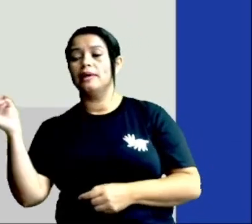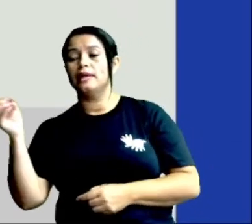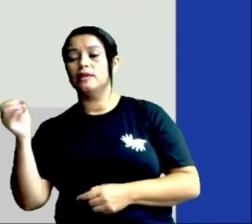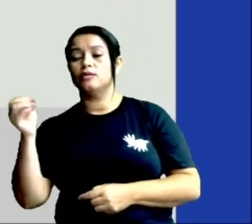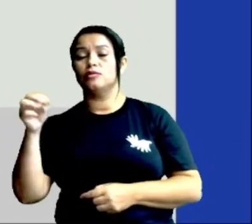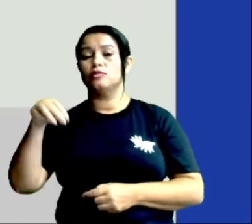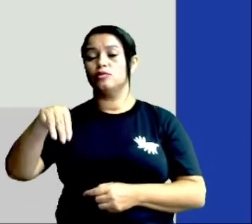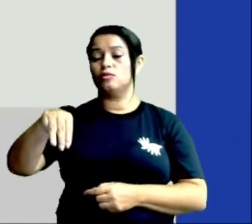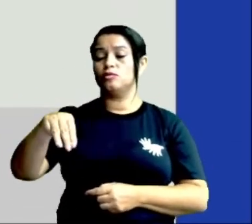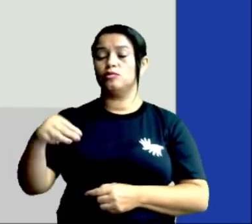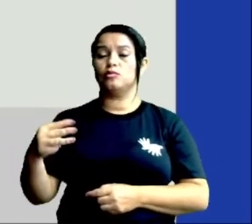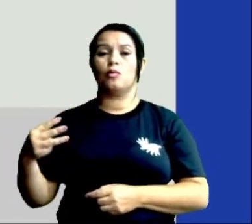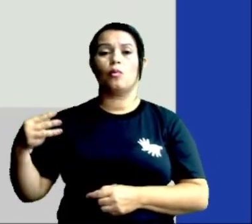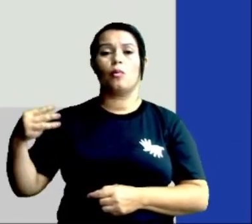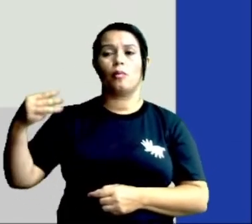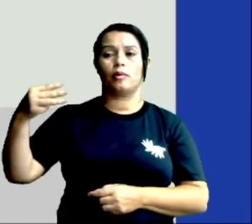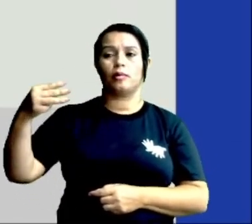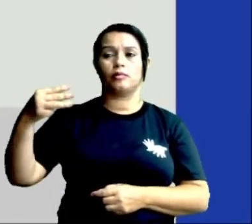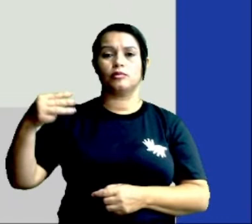metros cúbicos.